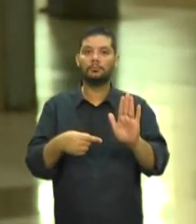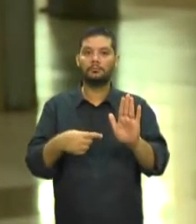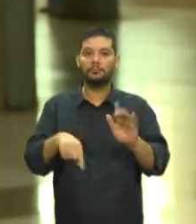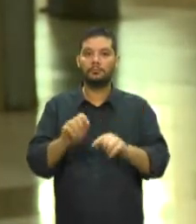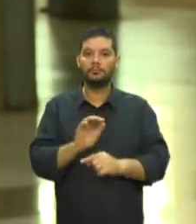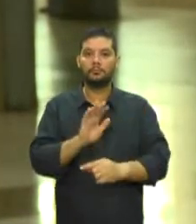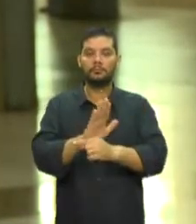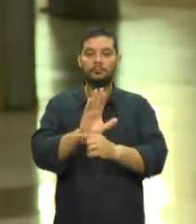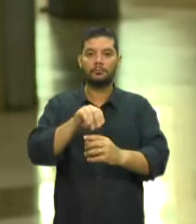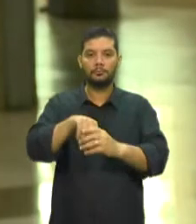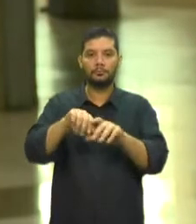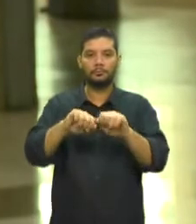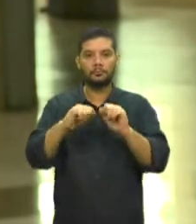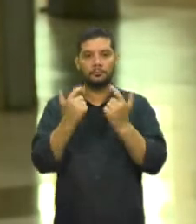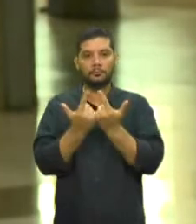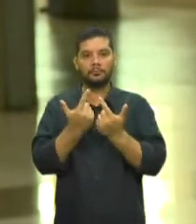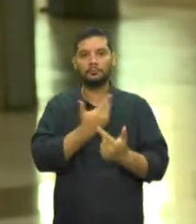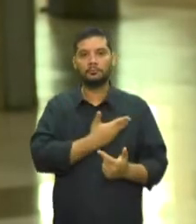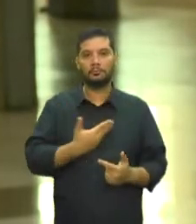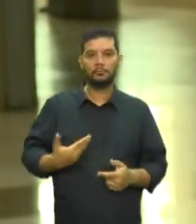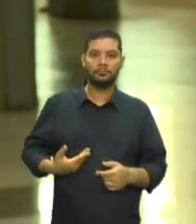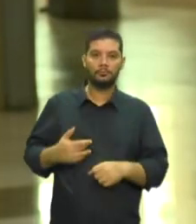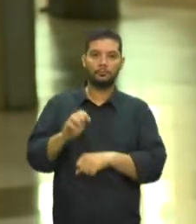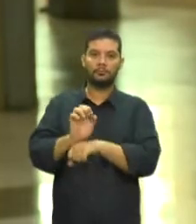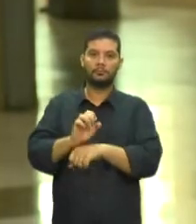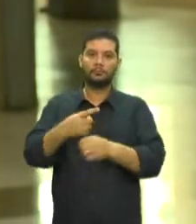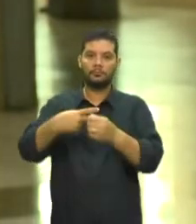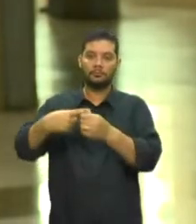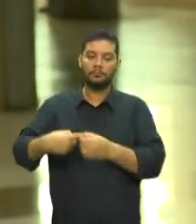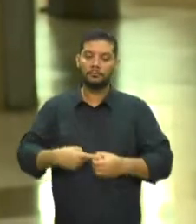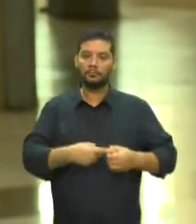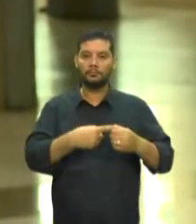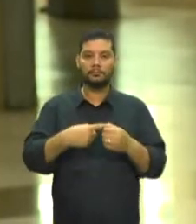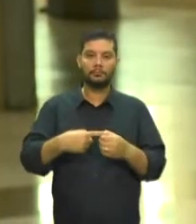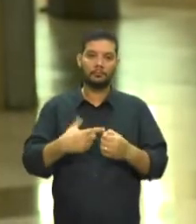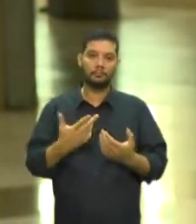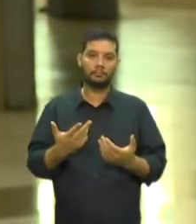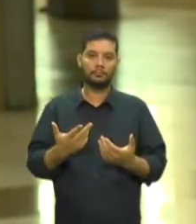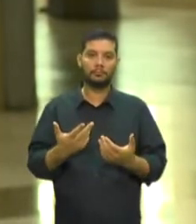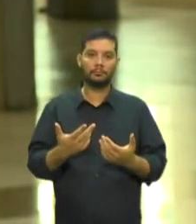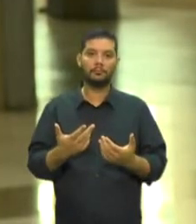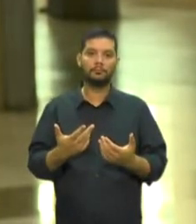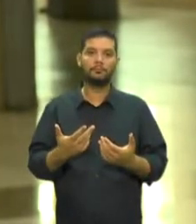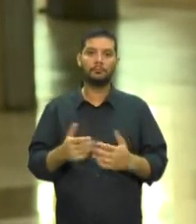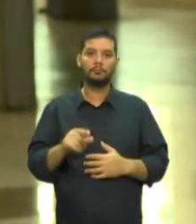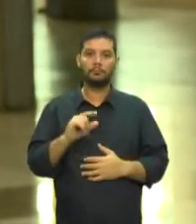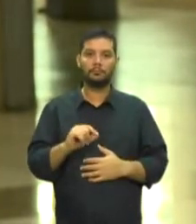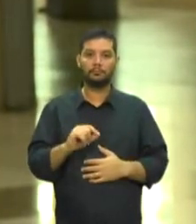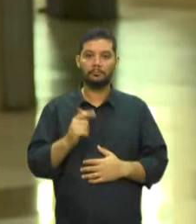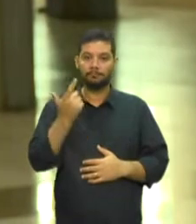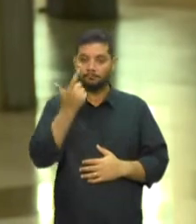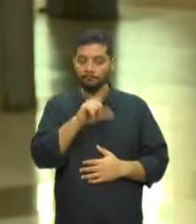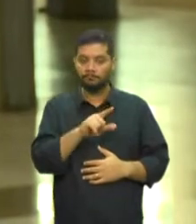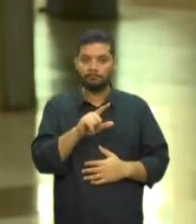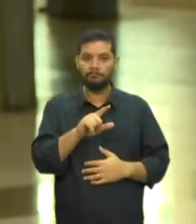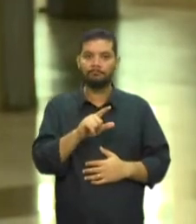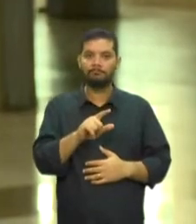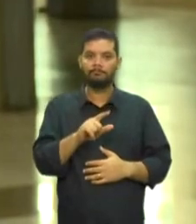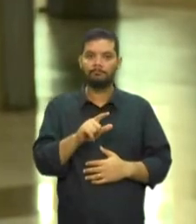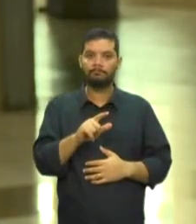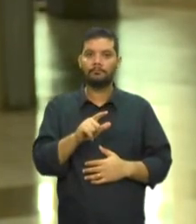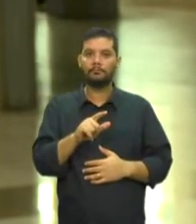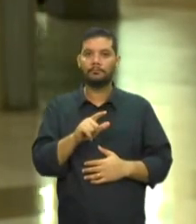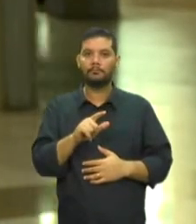Assembleia Legislativa, dentro dos governos estaduais, municipais, né, do Executivo, e enfrentar essa temática tão cara, tão